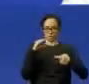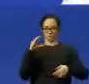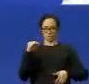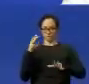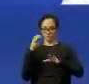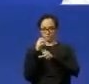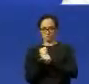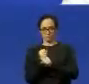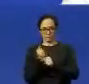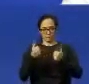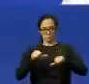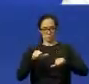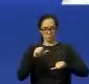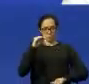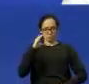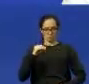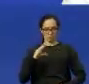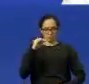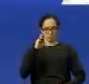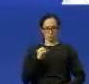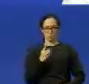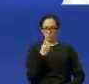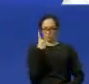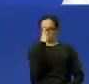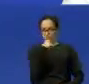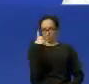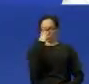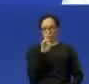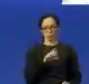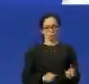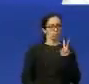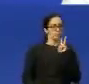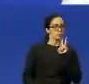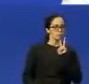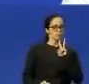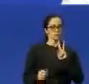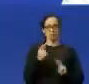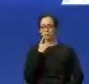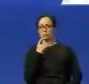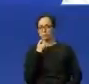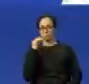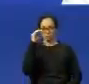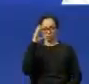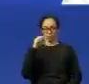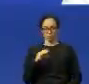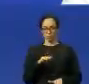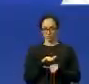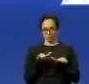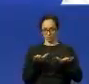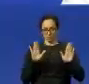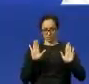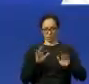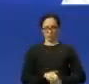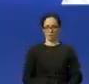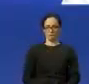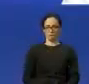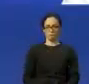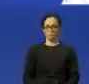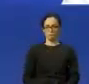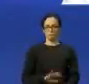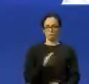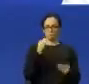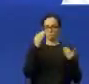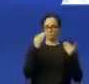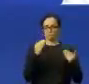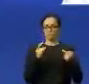durante 1 hora e fixaram as luzes unicamente em verde ou vermelho. Os semáforos funcionam de forma independente. A probabilidade de